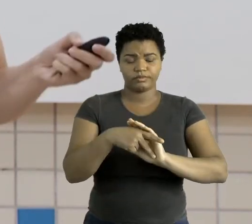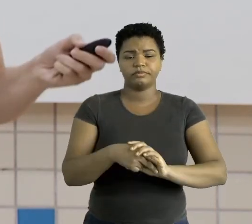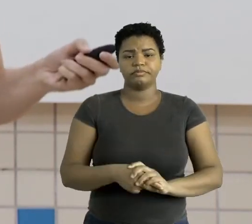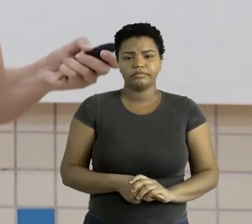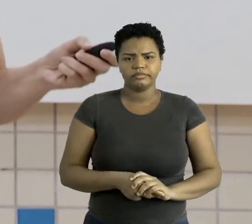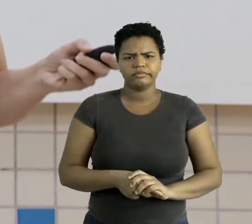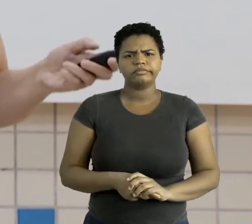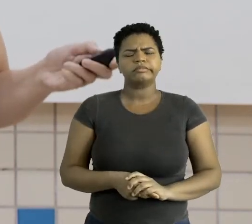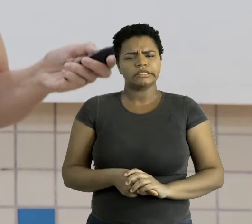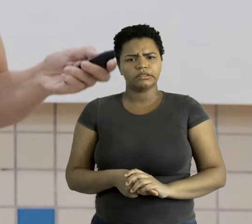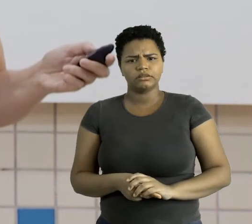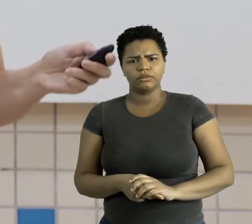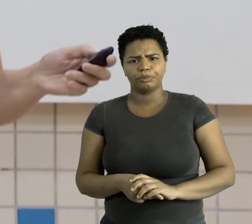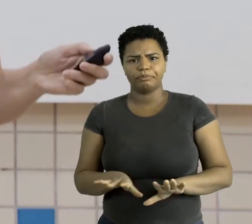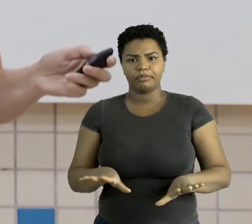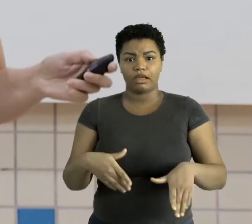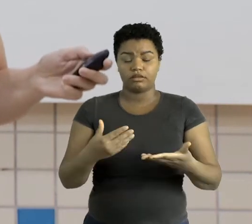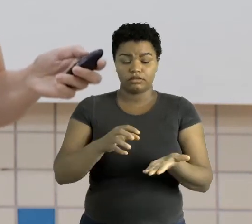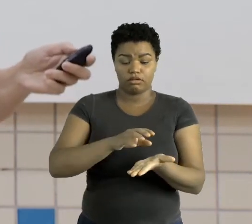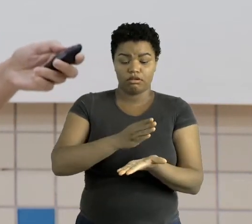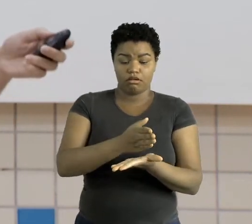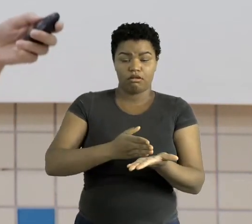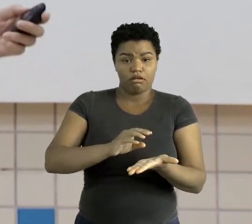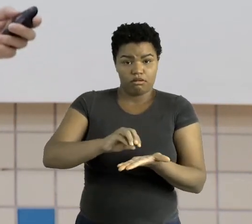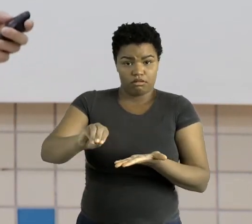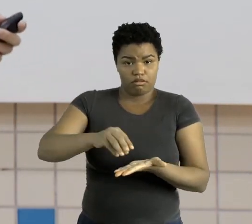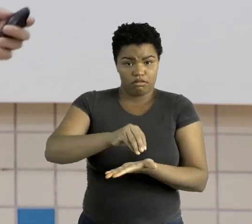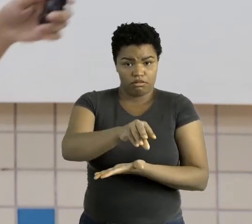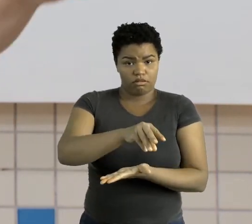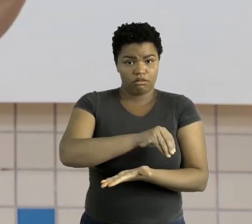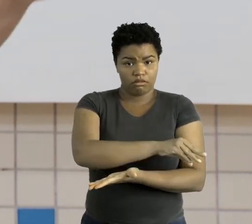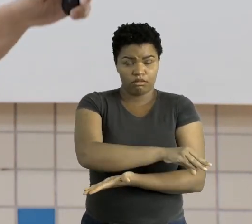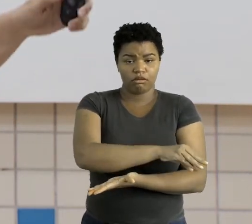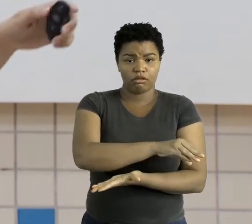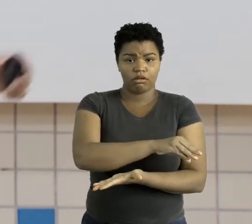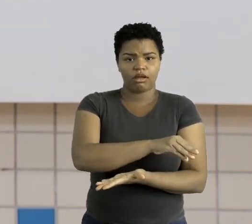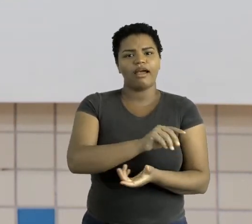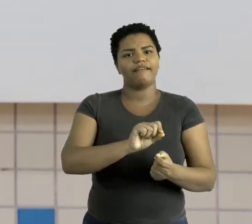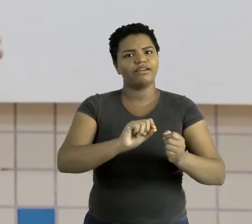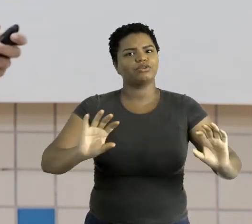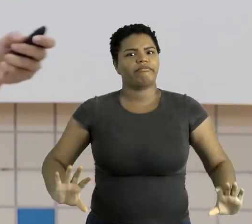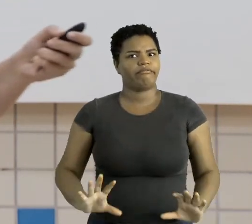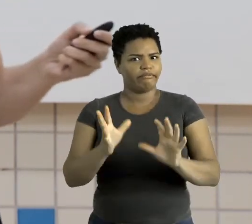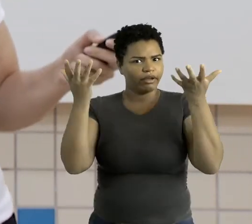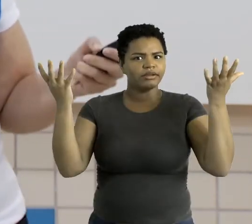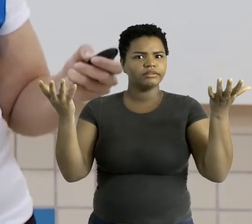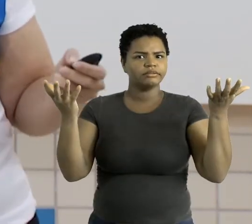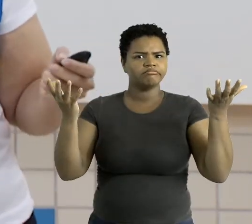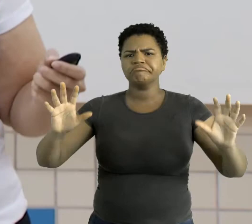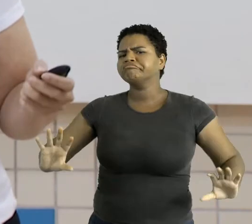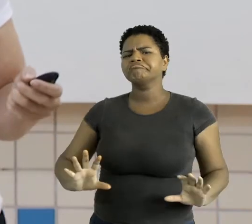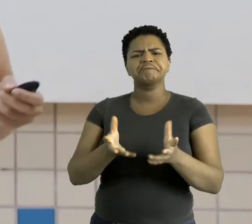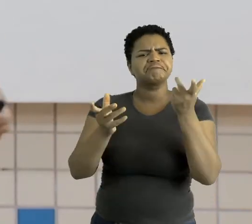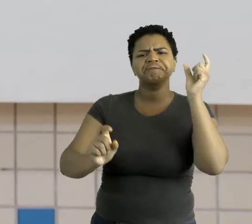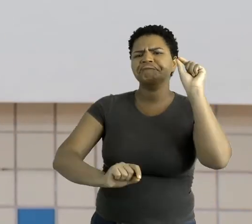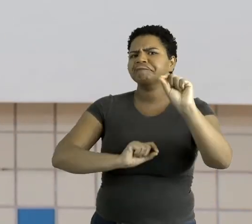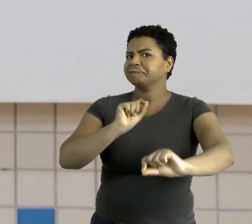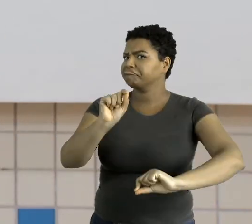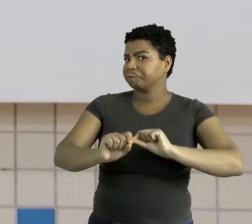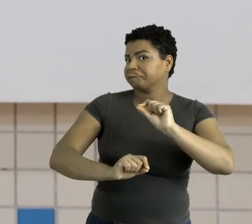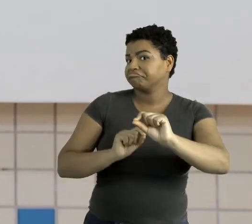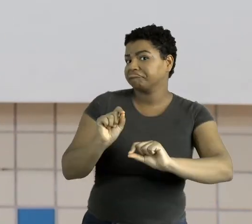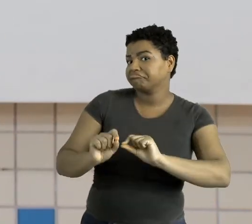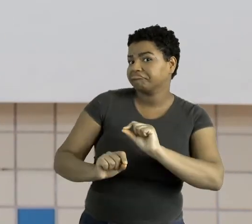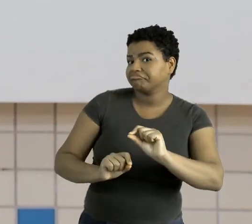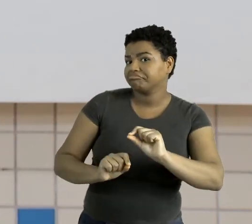fazer essa divisão, eles geralmente fazem festas. O que são essas festas que eles fazem?